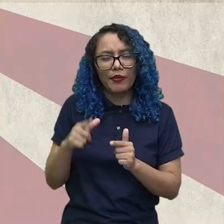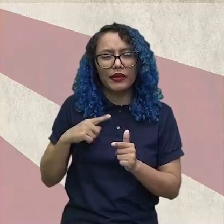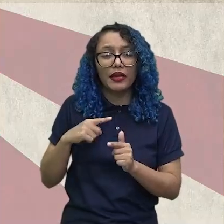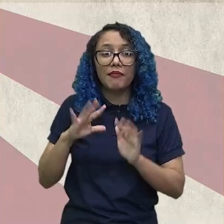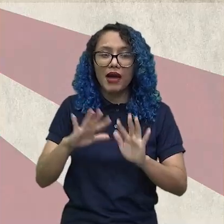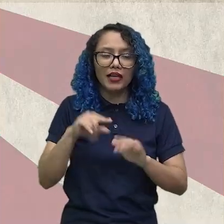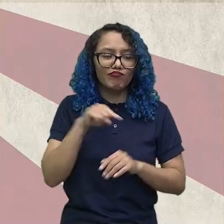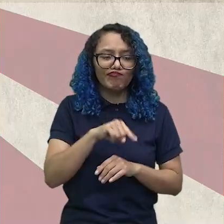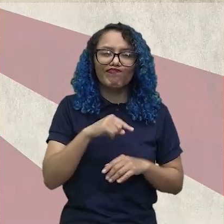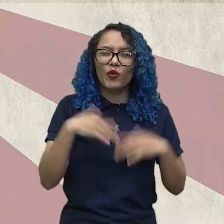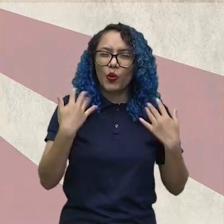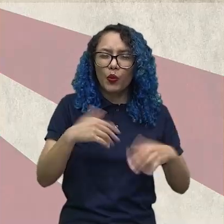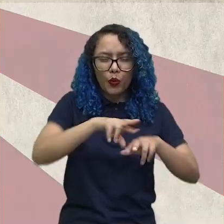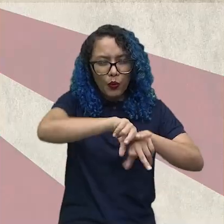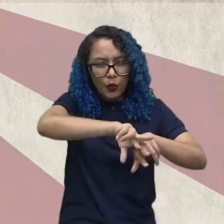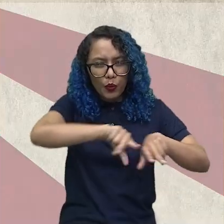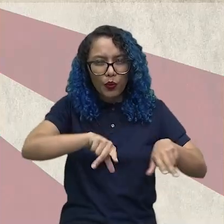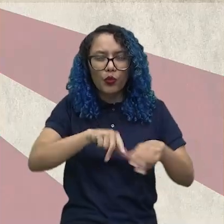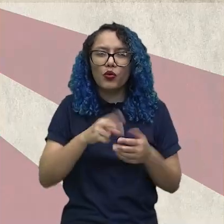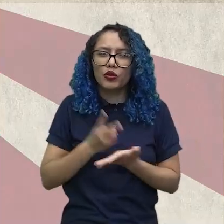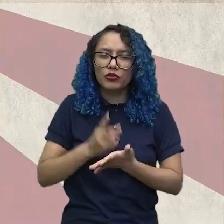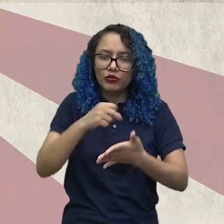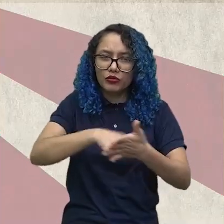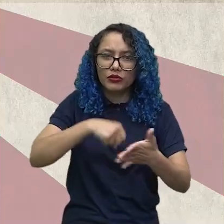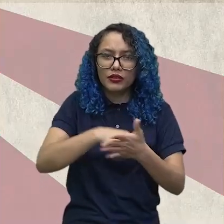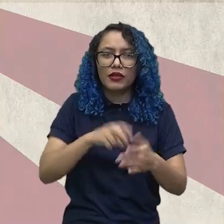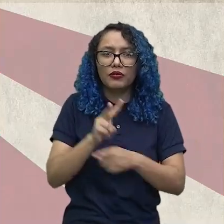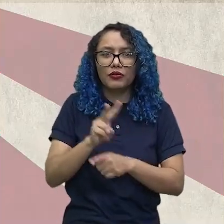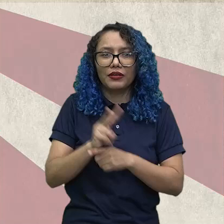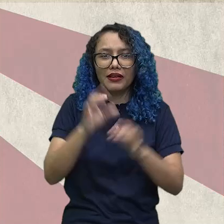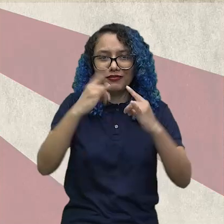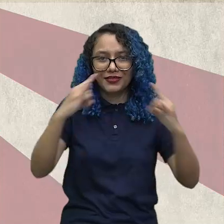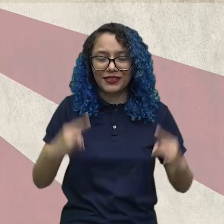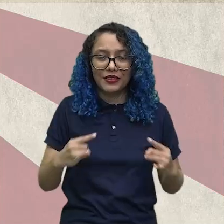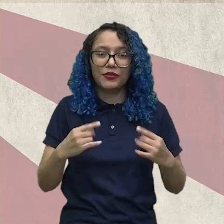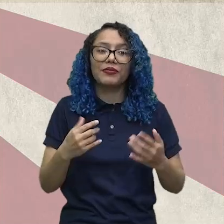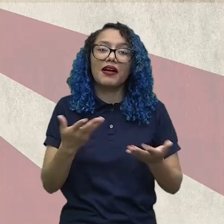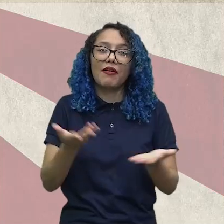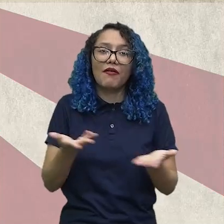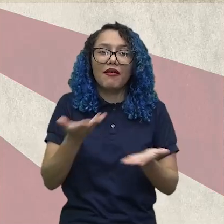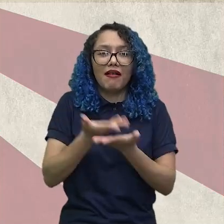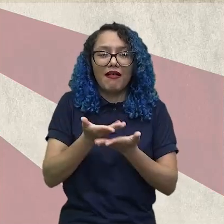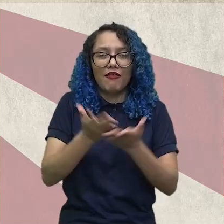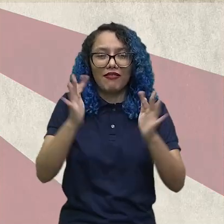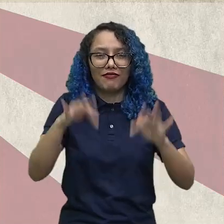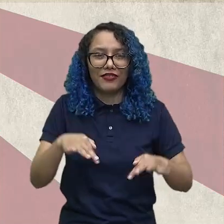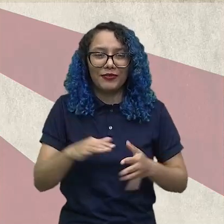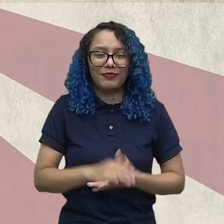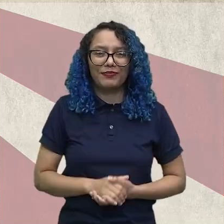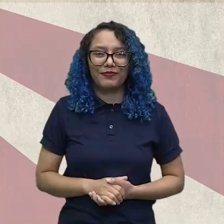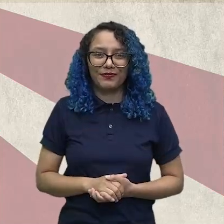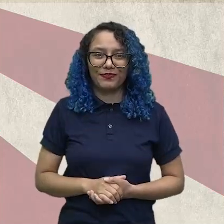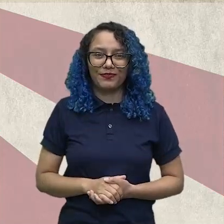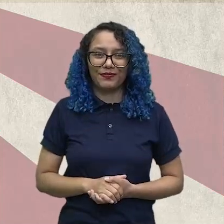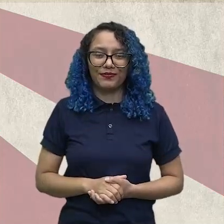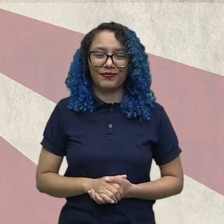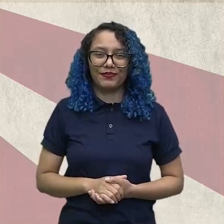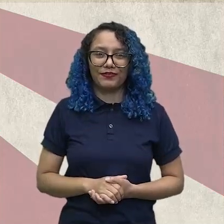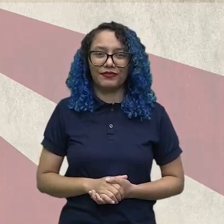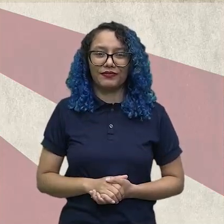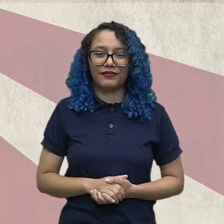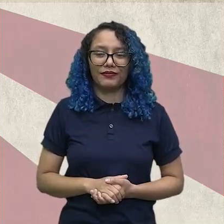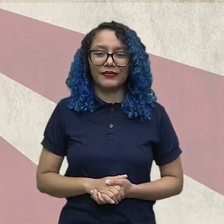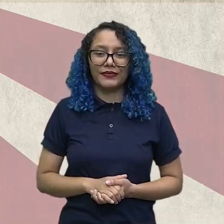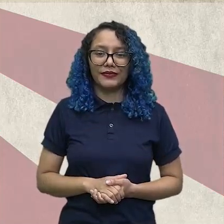temos uma riqueza muito grande e pessoas continuam lutando pela preservação do circo. Assim, vamos chegando ao final da nossa aula de hoje.